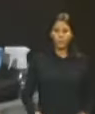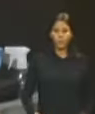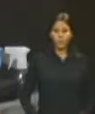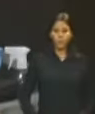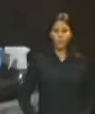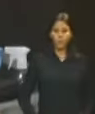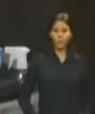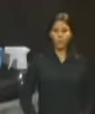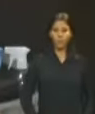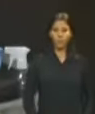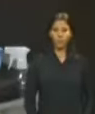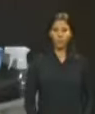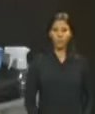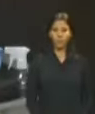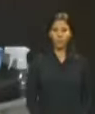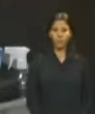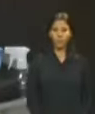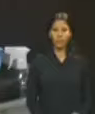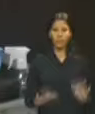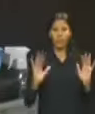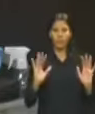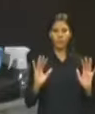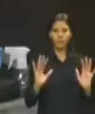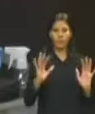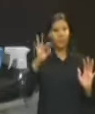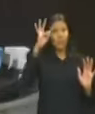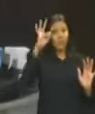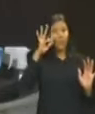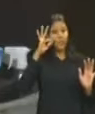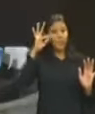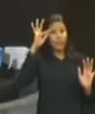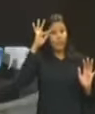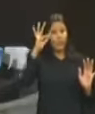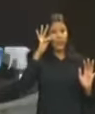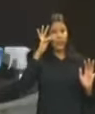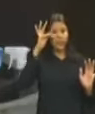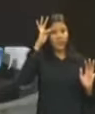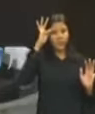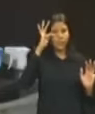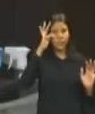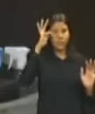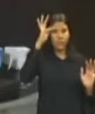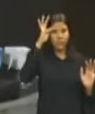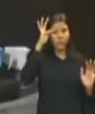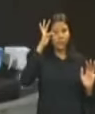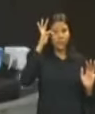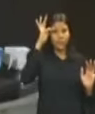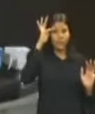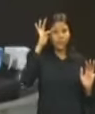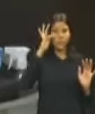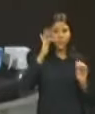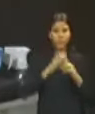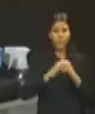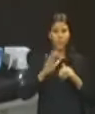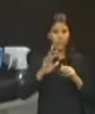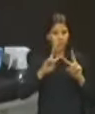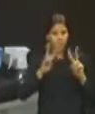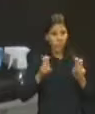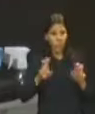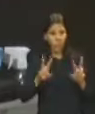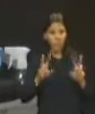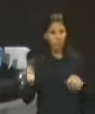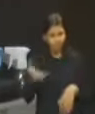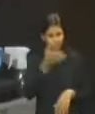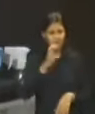Mas deputado Fernando, Deputado, quando possível, uma parte. É sobre esse tema, deputada? Sim. Por